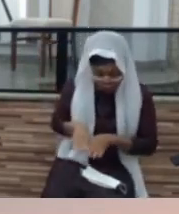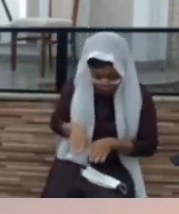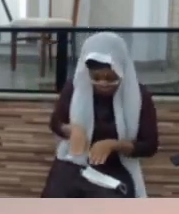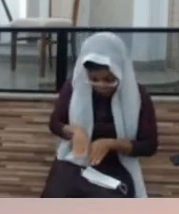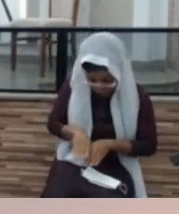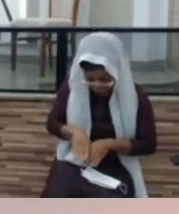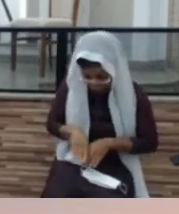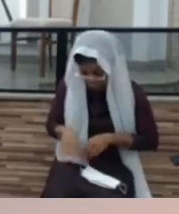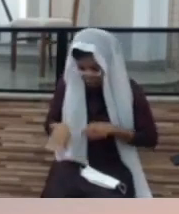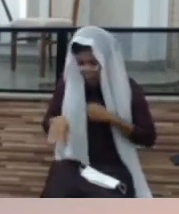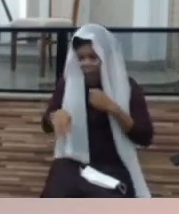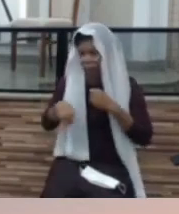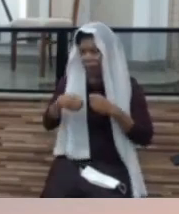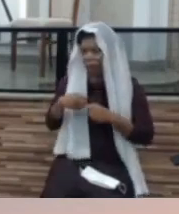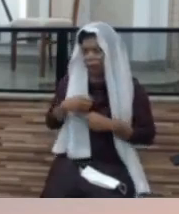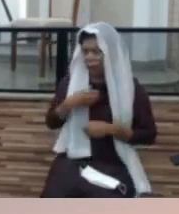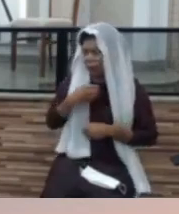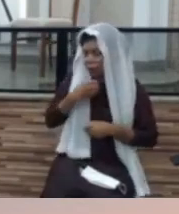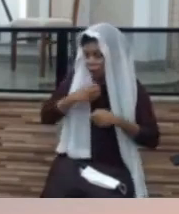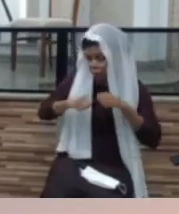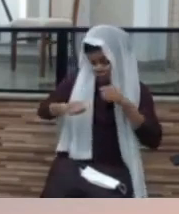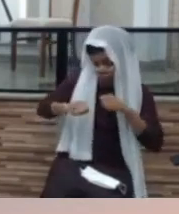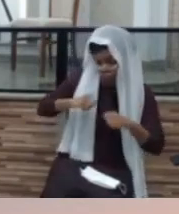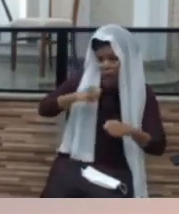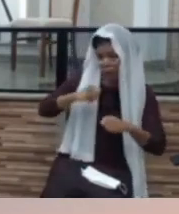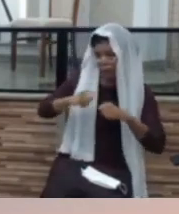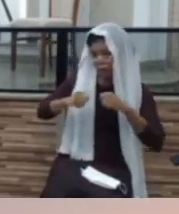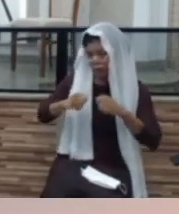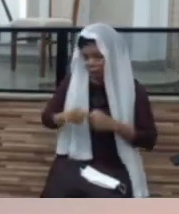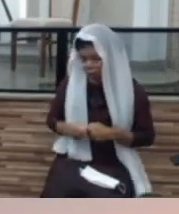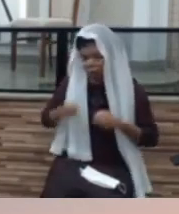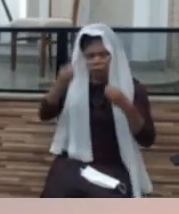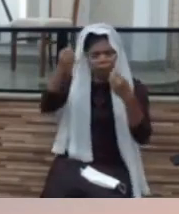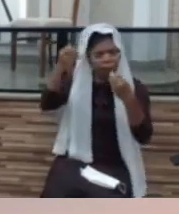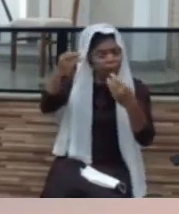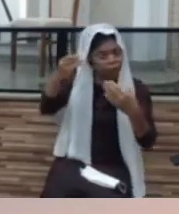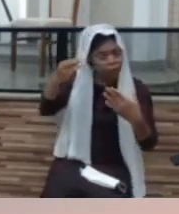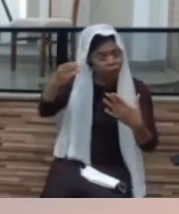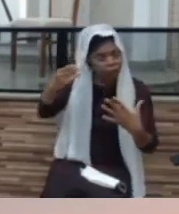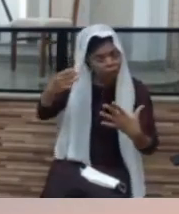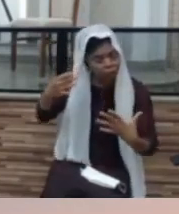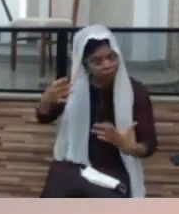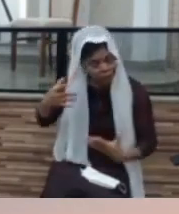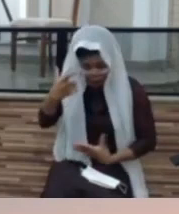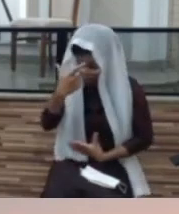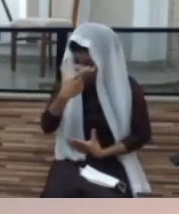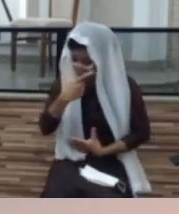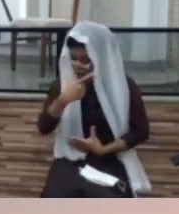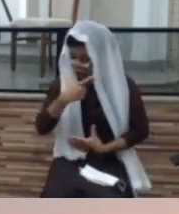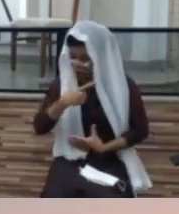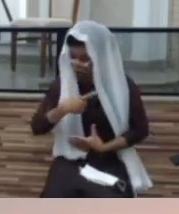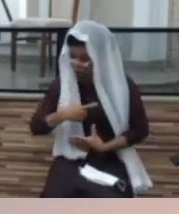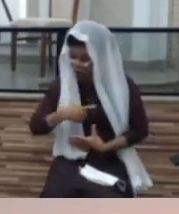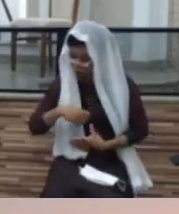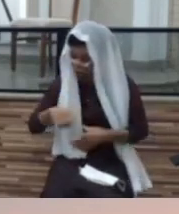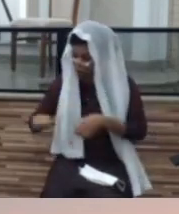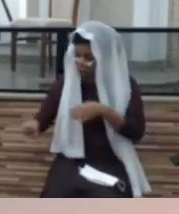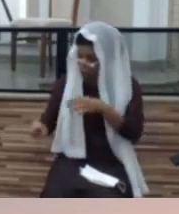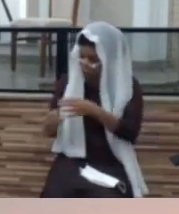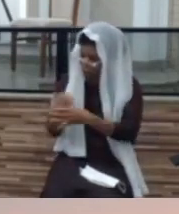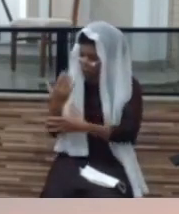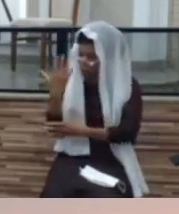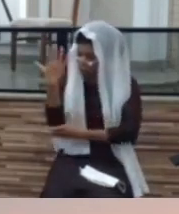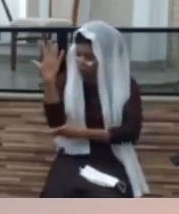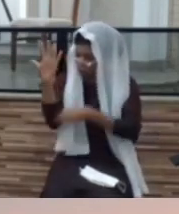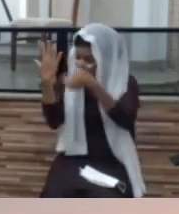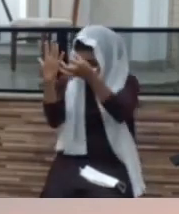sou como uma oliveira verde que floresce plantada dentro da casa de Deus. Permita a Deus, irmãos, que esta igreja que